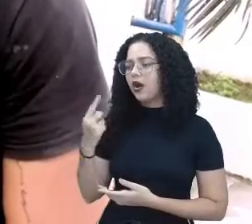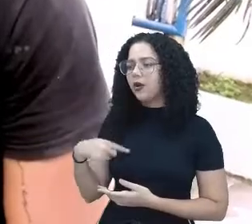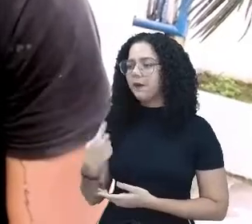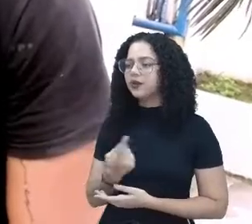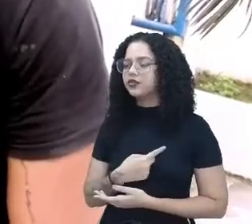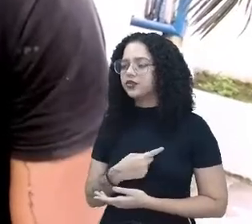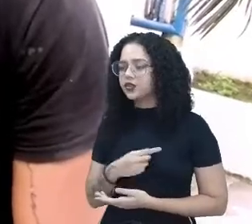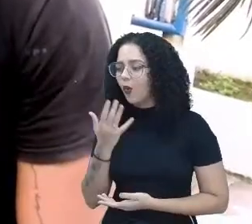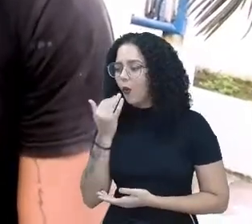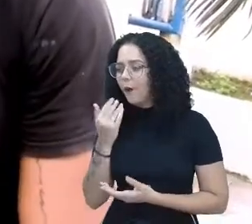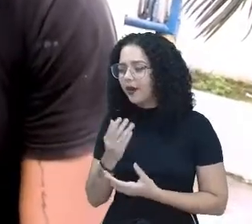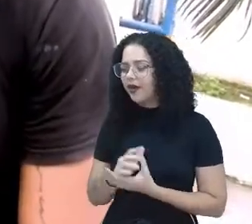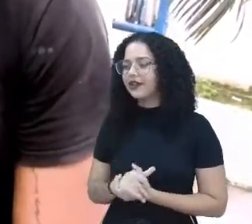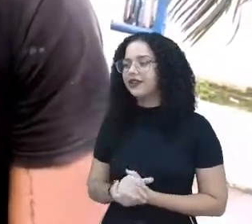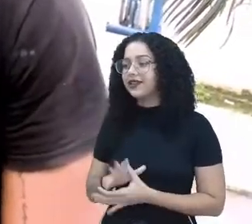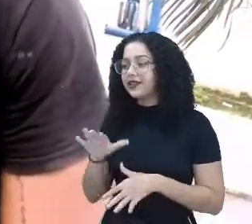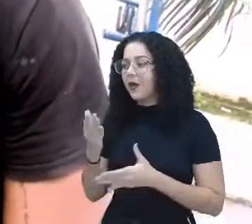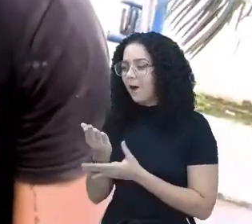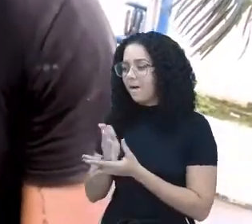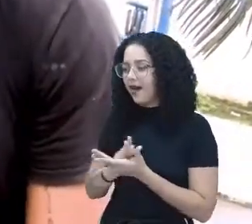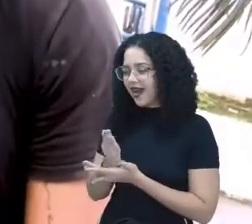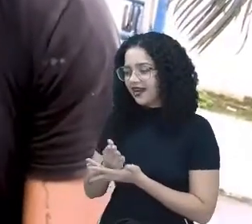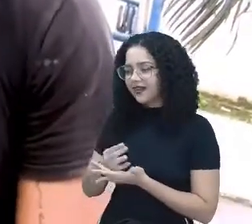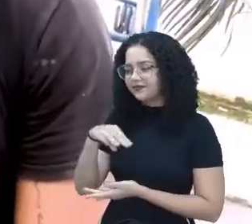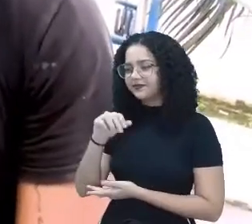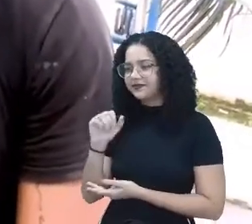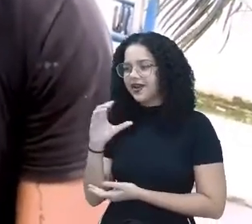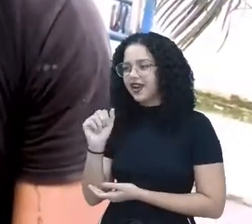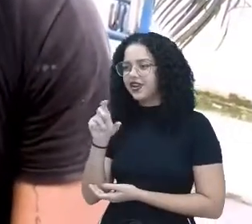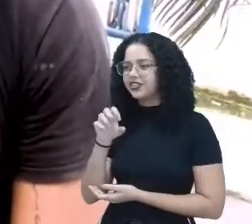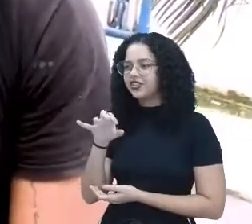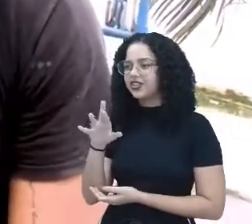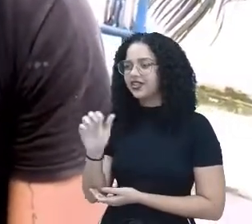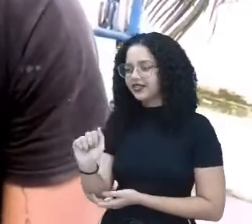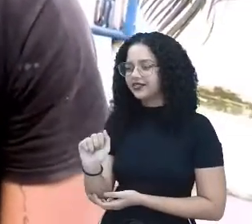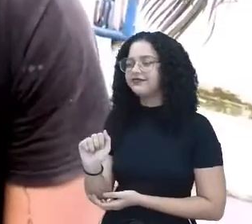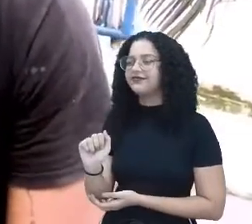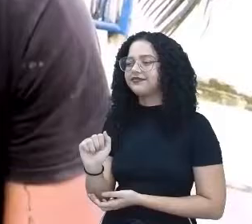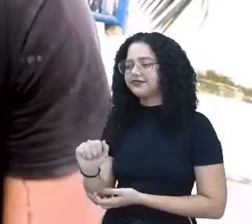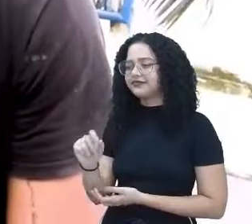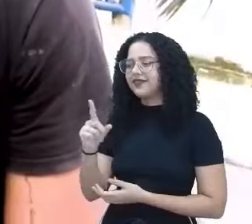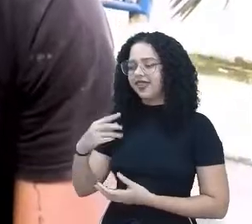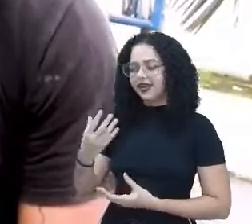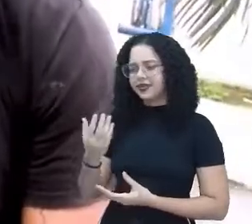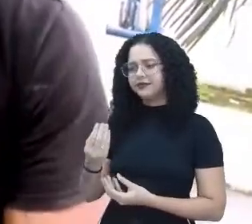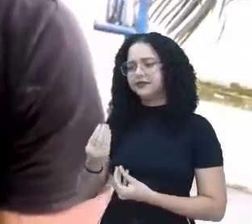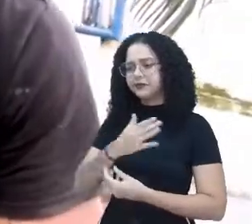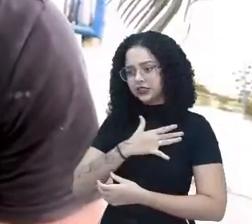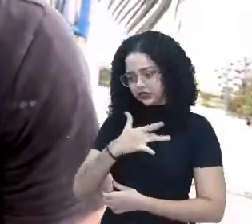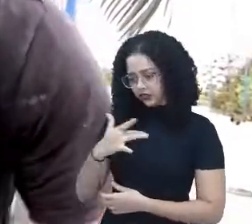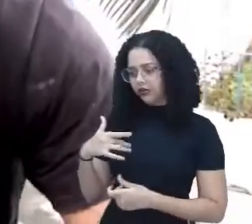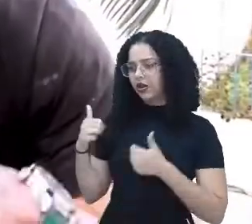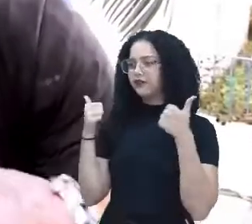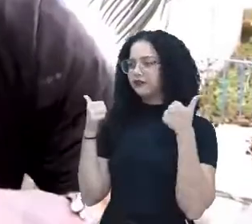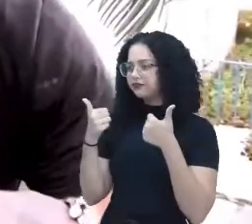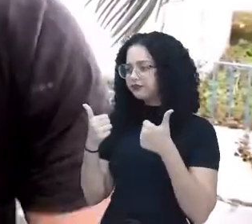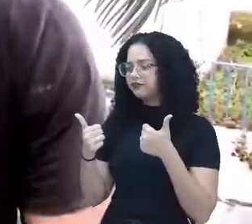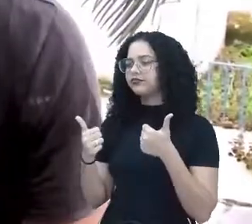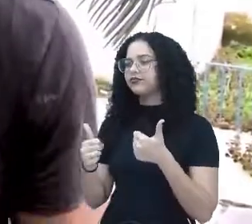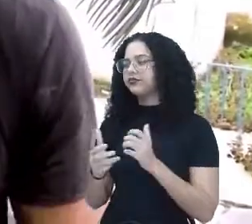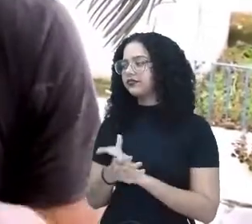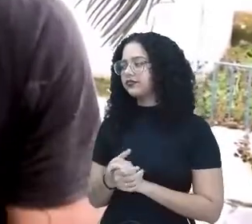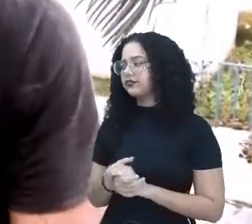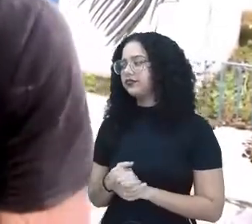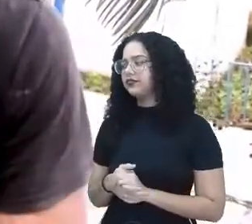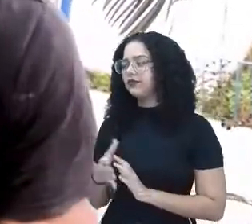raiz. Então a macaxeira, ela é isso, né? Então ela é uma coisa saudável, e aí você ainda bota um chá. E acalenta, Um negócio assim.